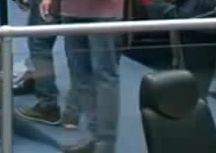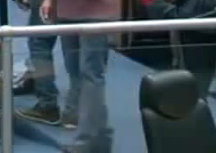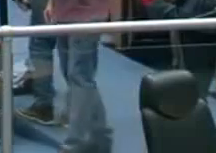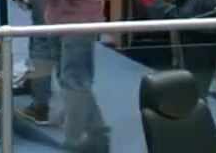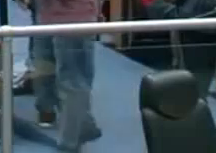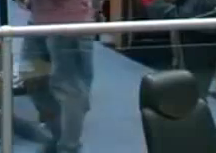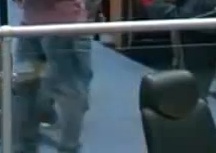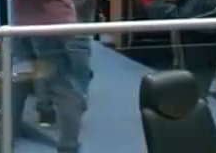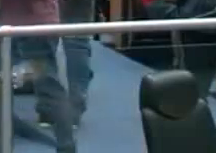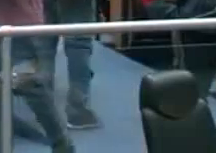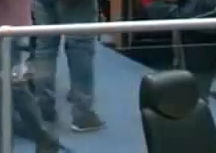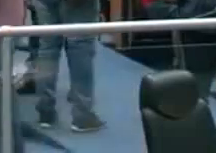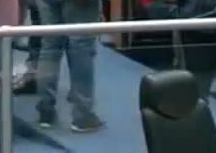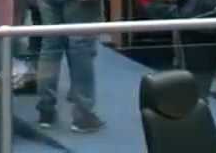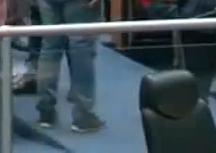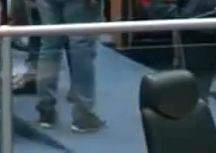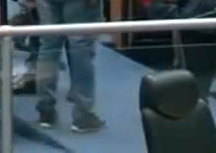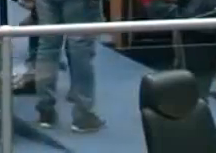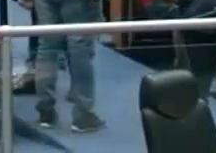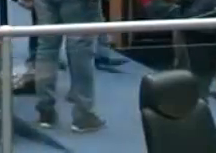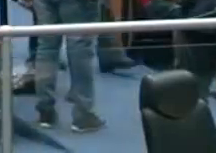sem fichar ninguém na região.